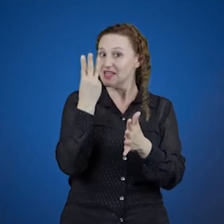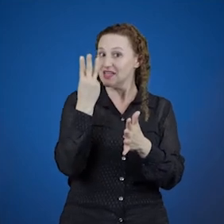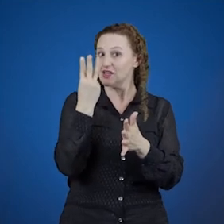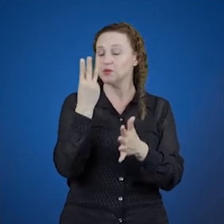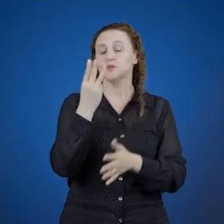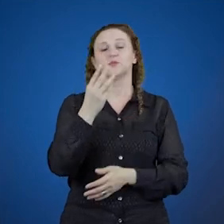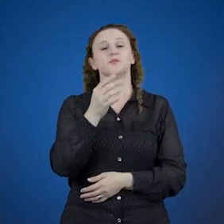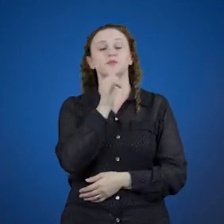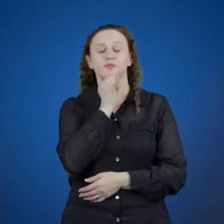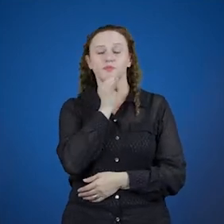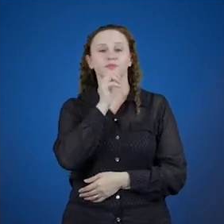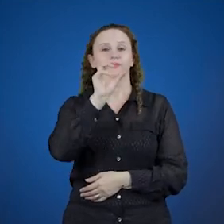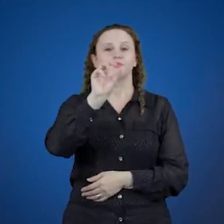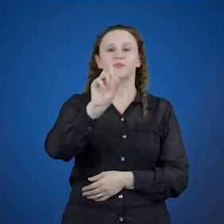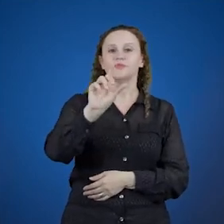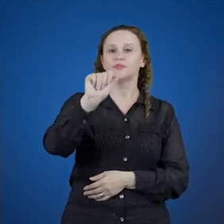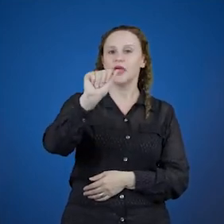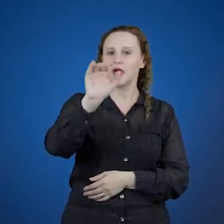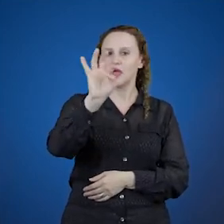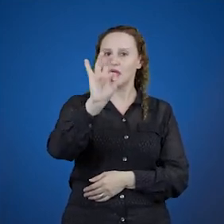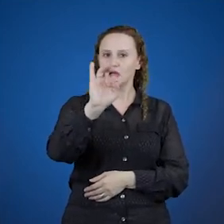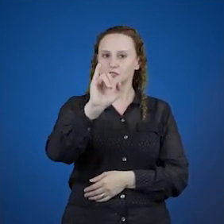chama dativo